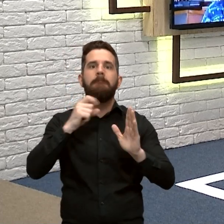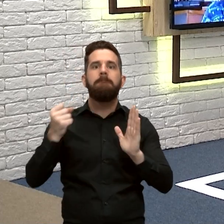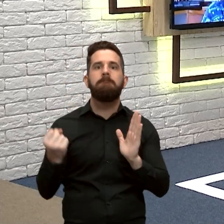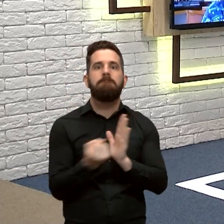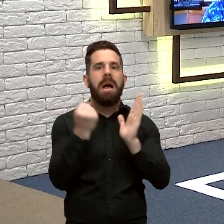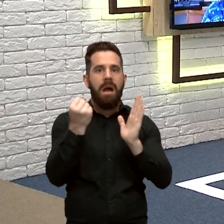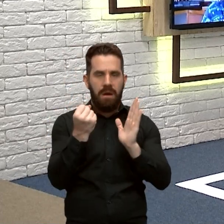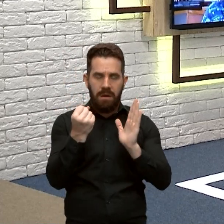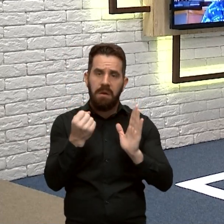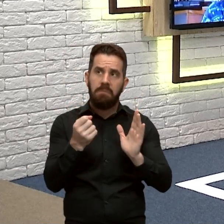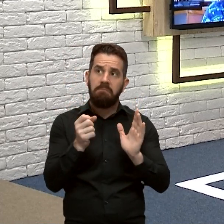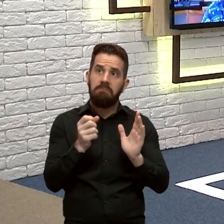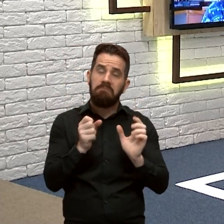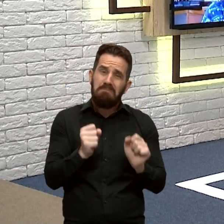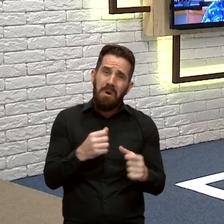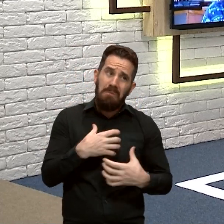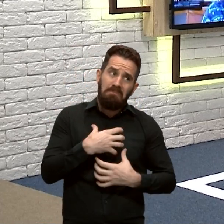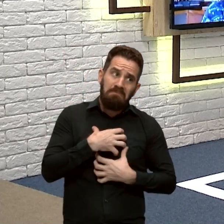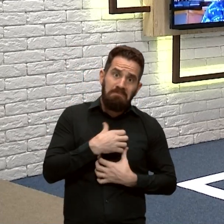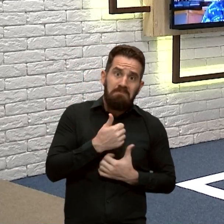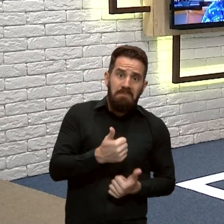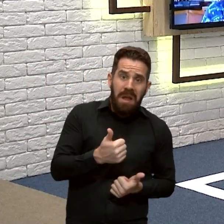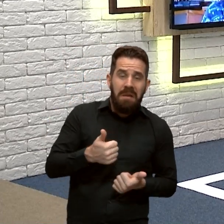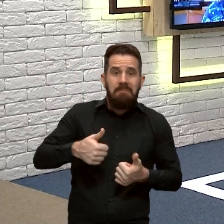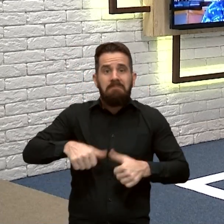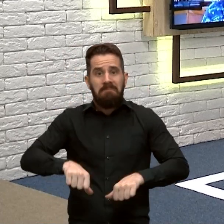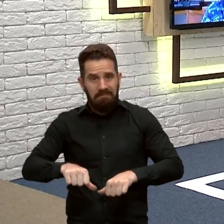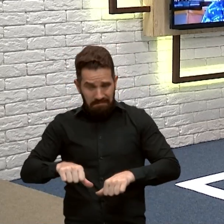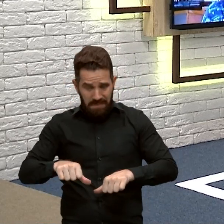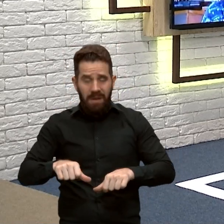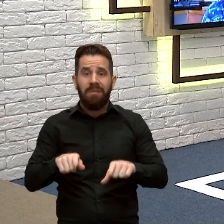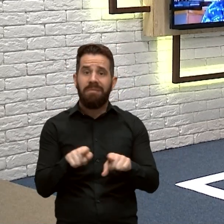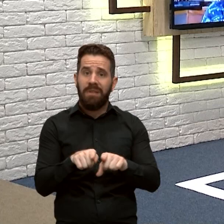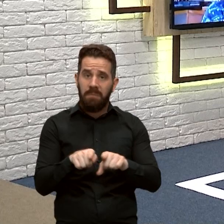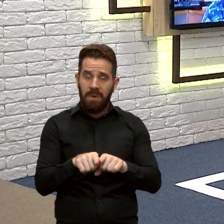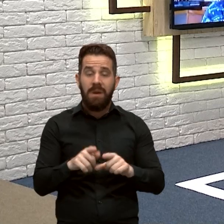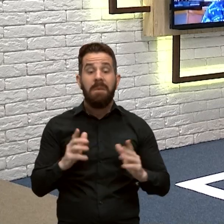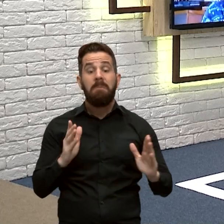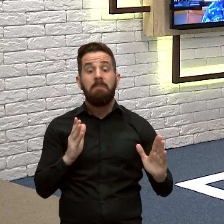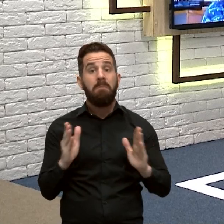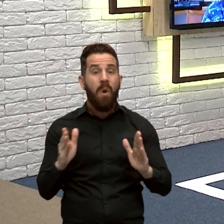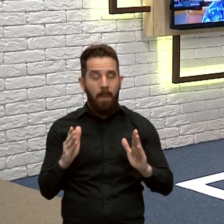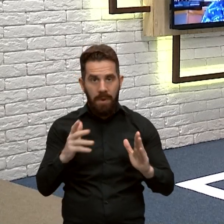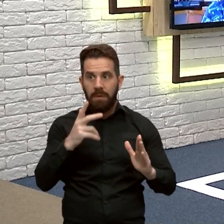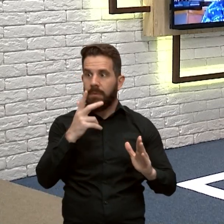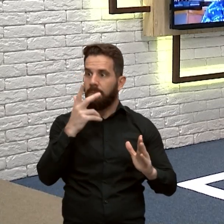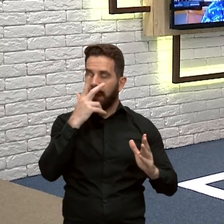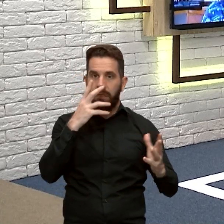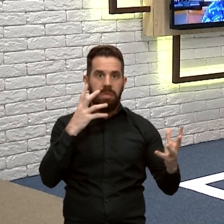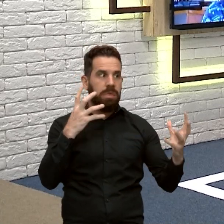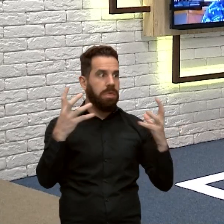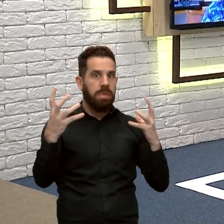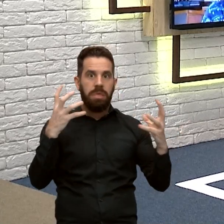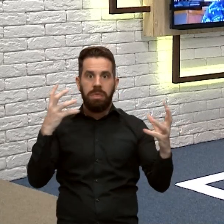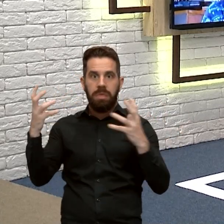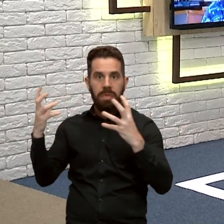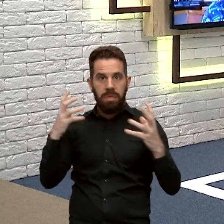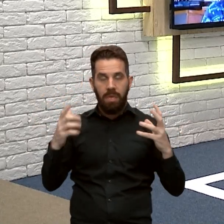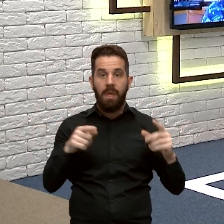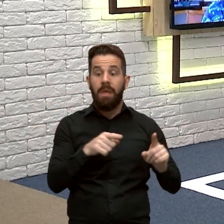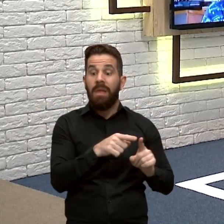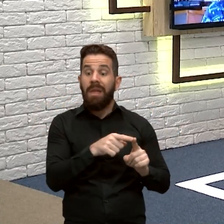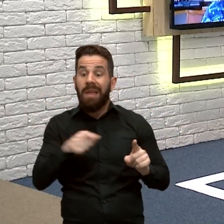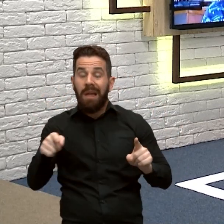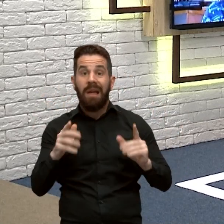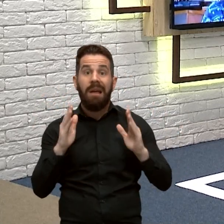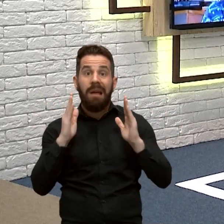de transição muito conturbado na vida da mulher, que marca o início de uma fase na